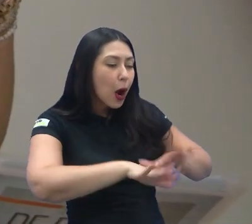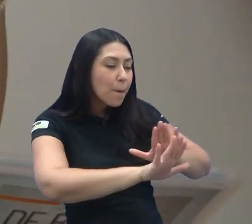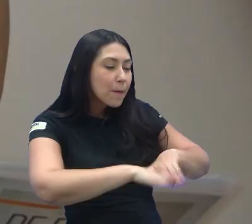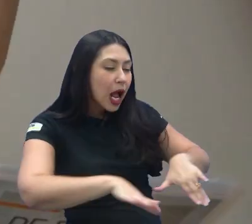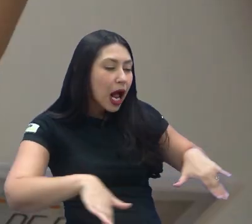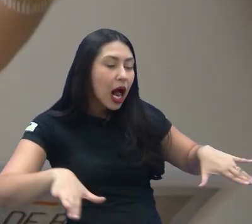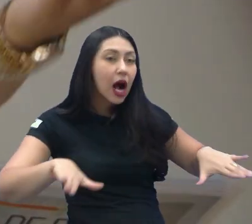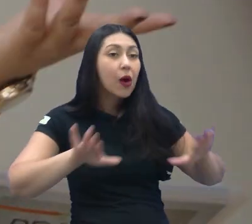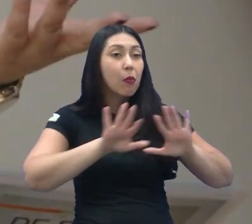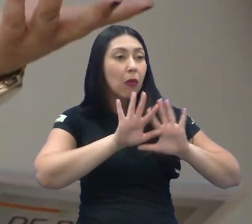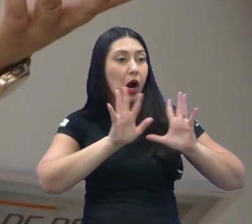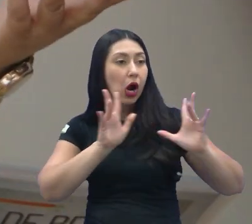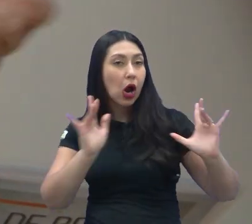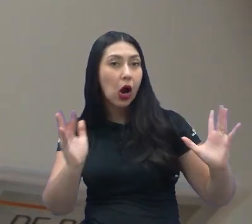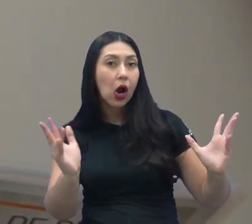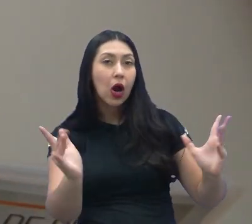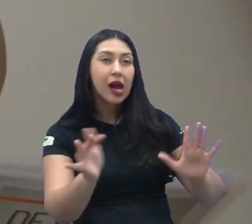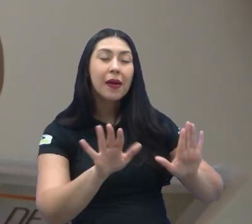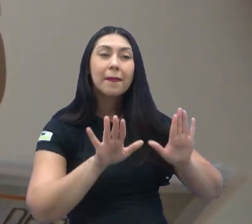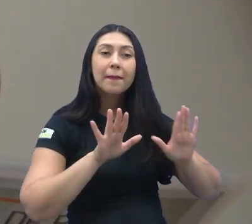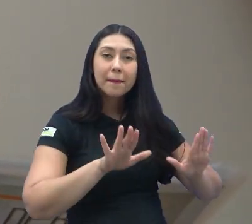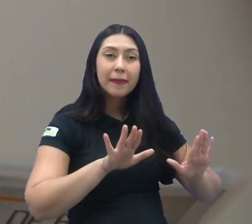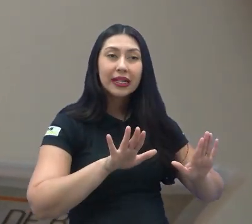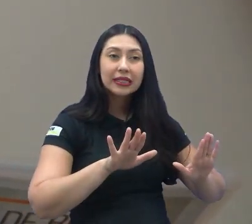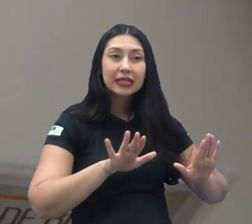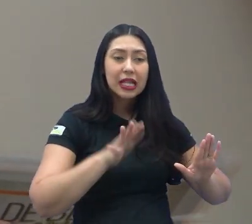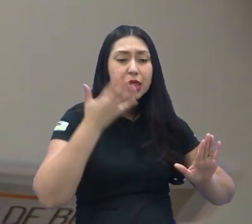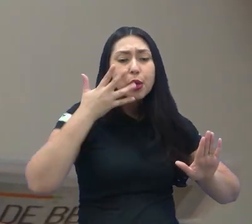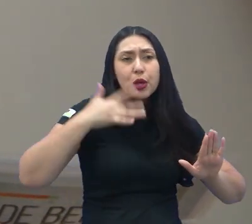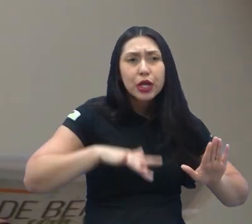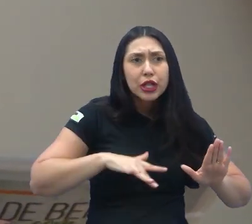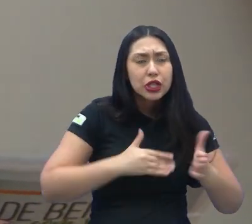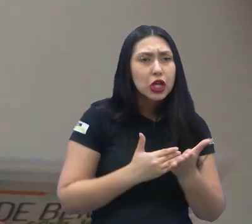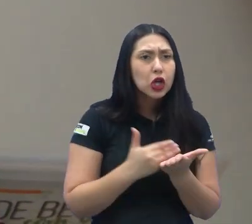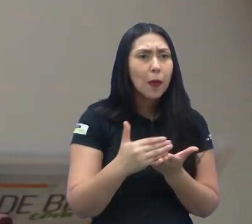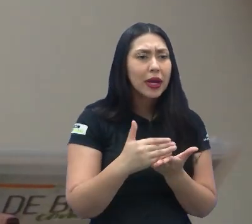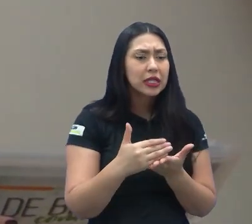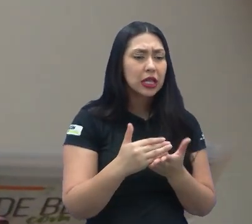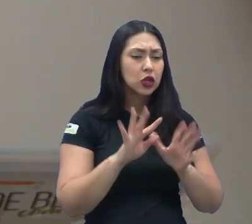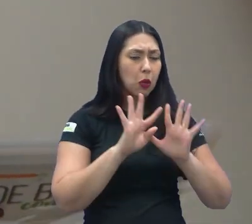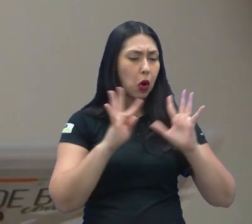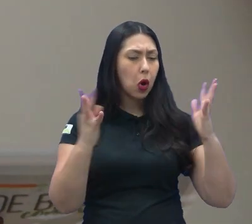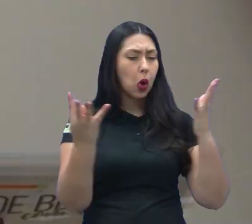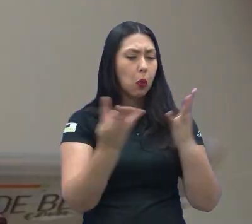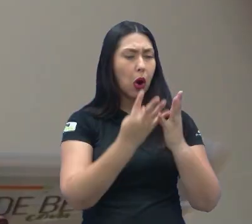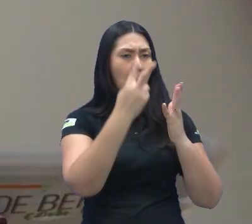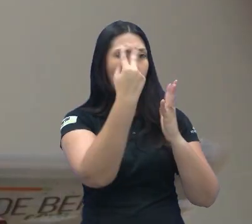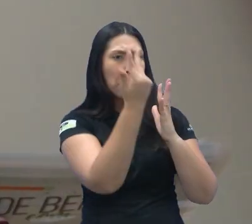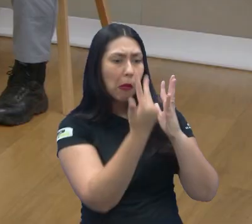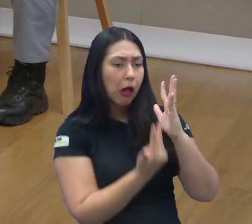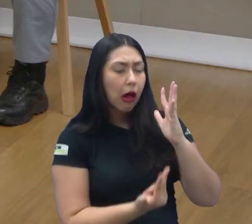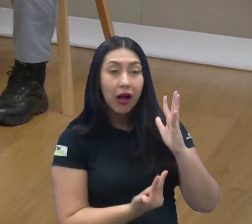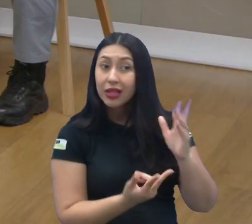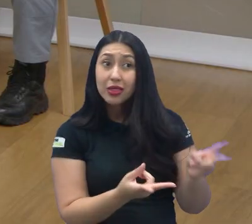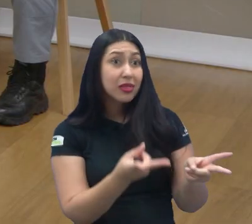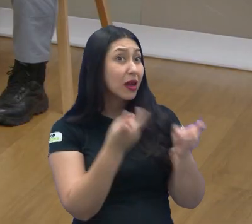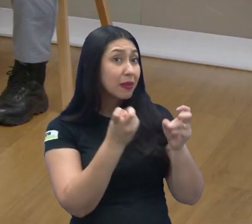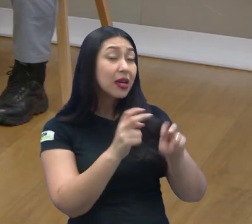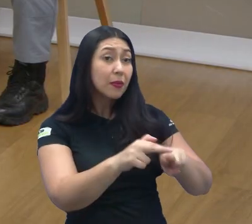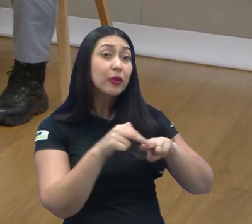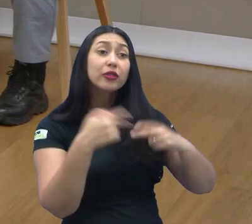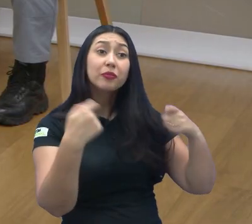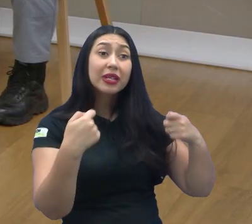em volta e a criança começa a sofrer, de repente, afogar ali e as pessoas não percebem. Então tem que ficar atento